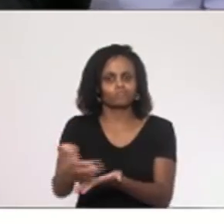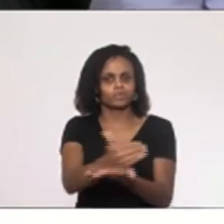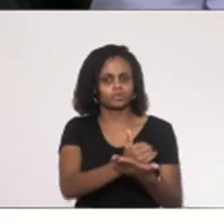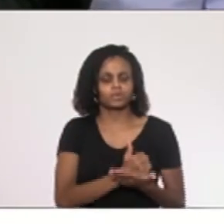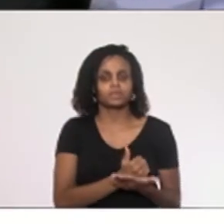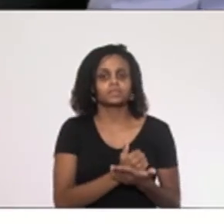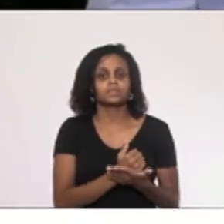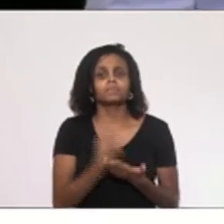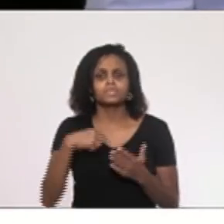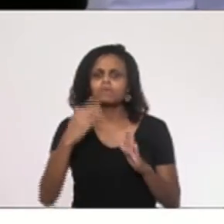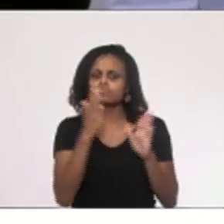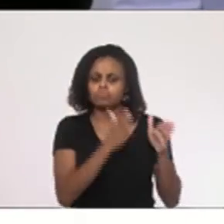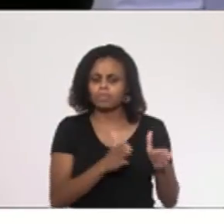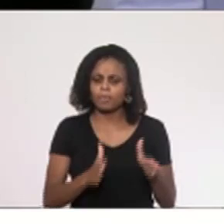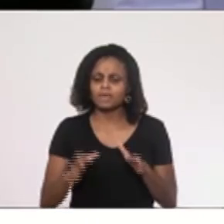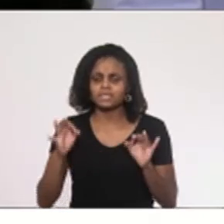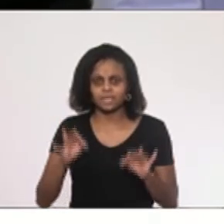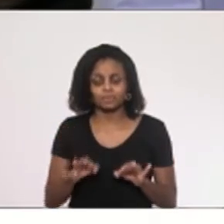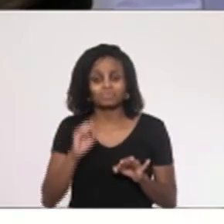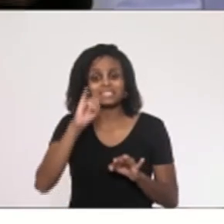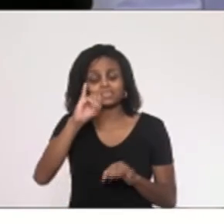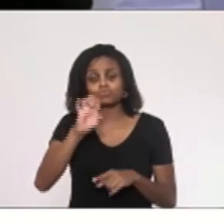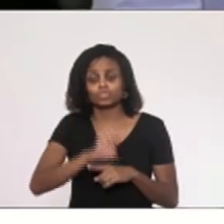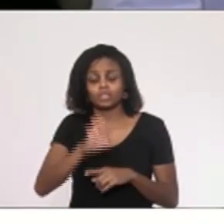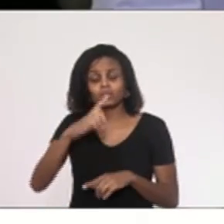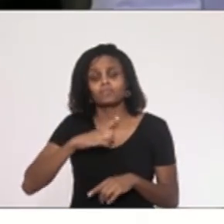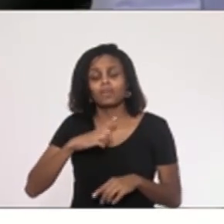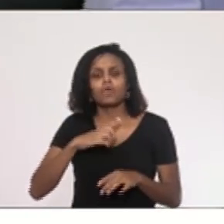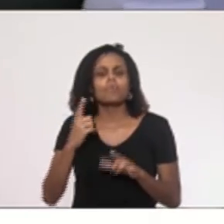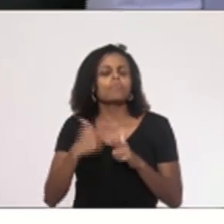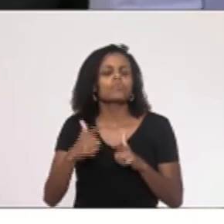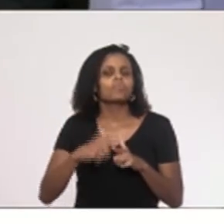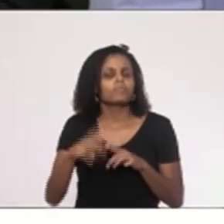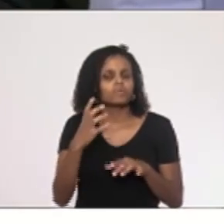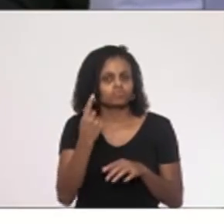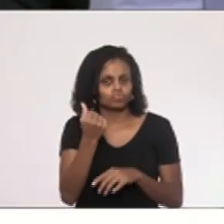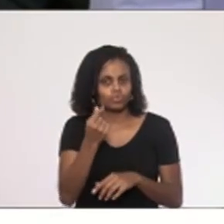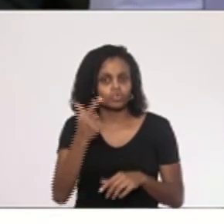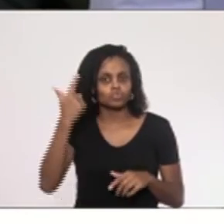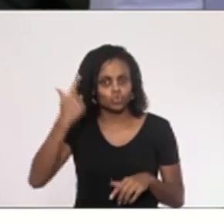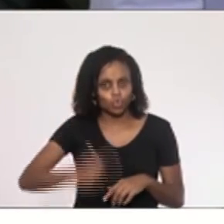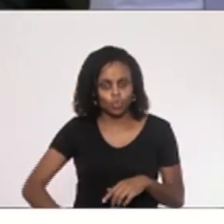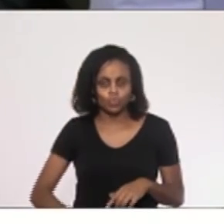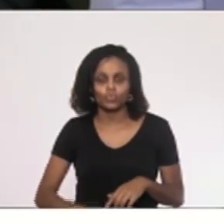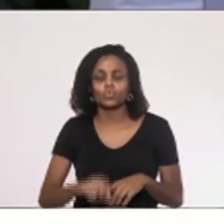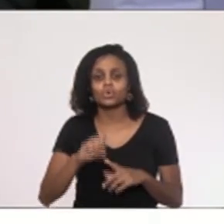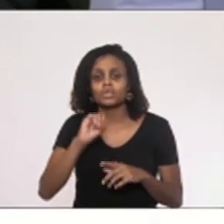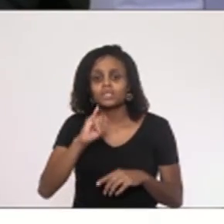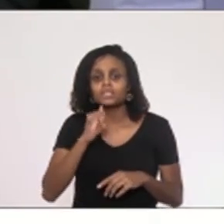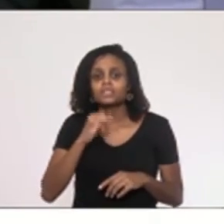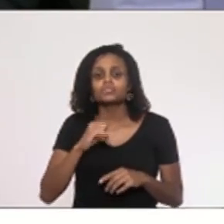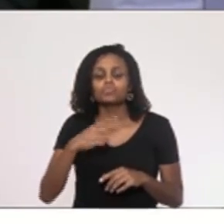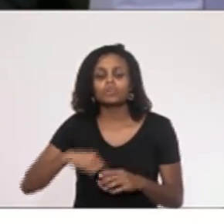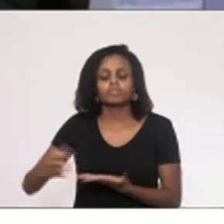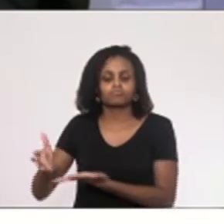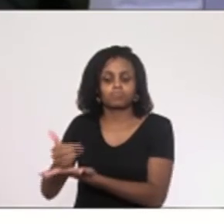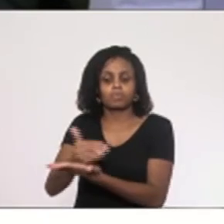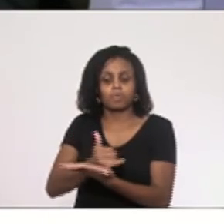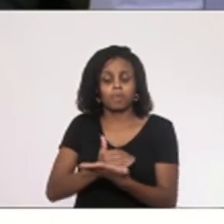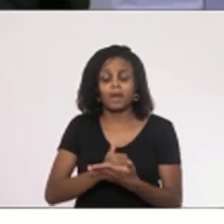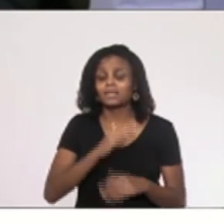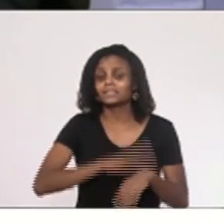Estado voltar a ter um problema financeiro, acontecer alguma questão, que nossa arrecadação é